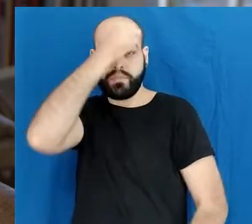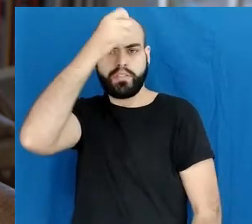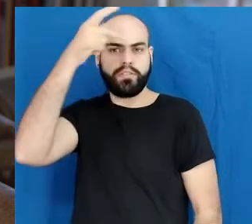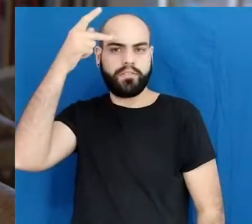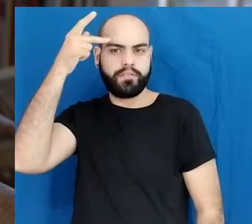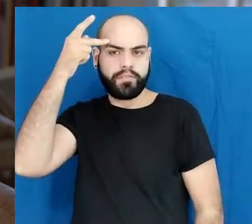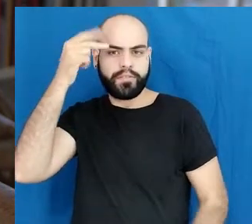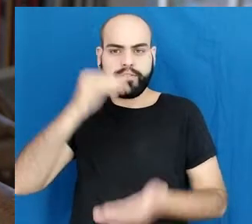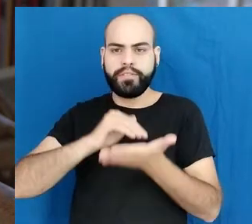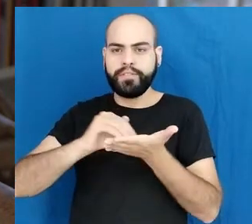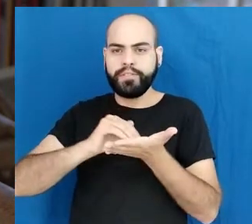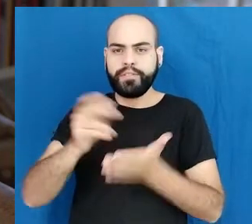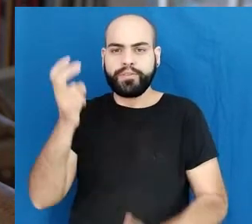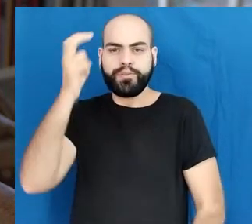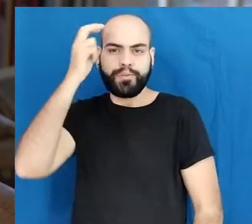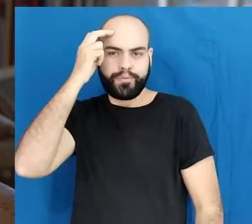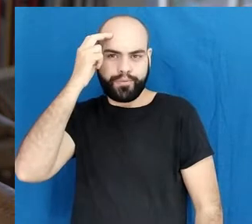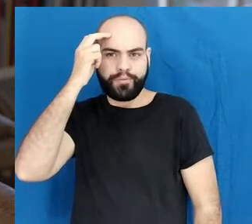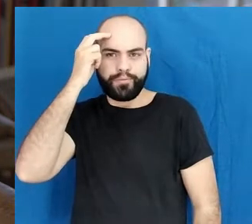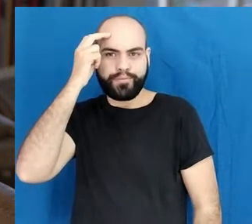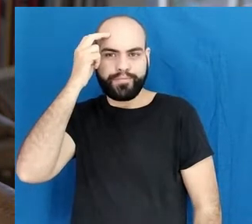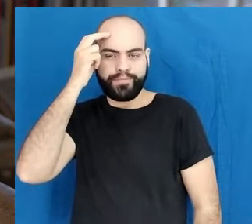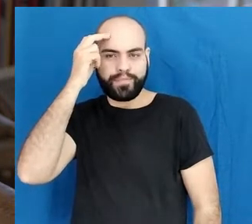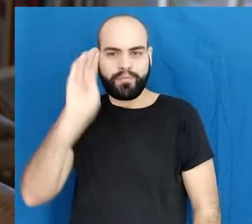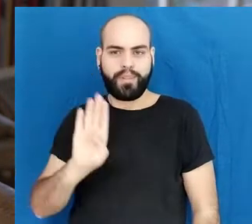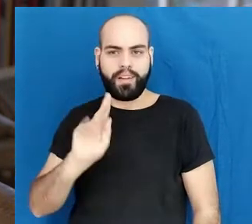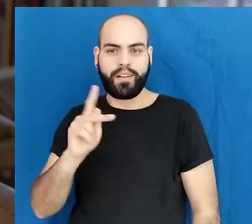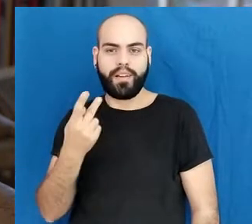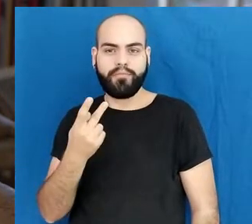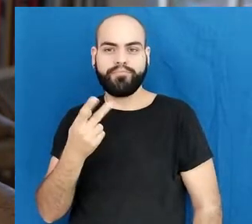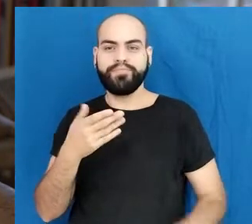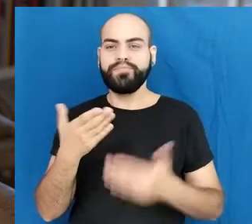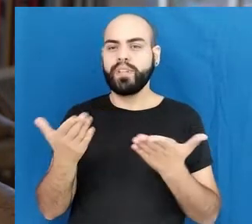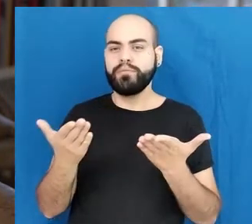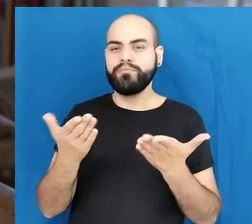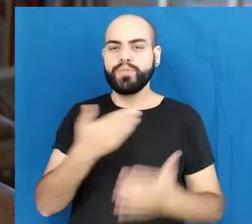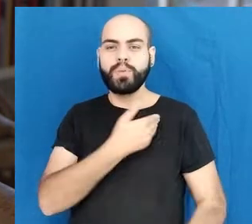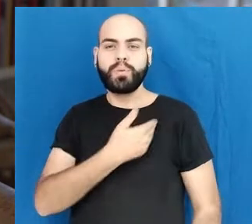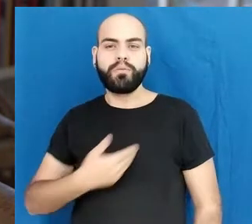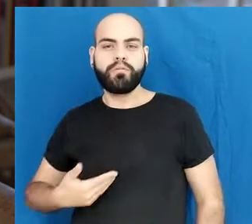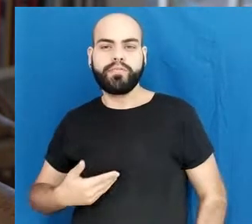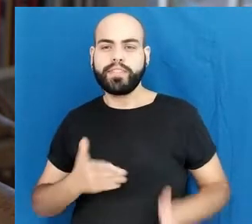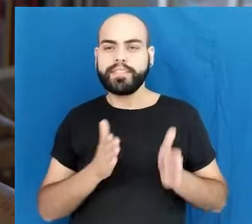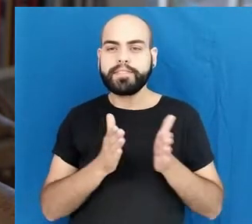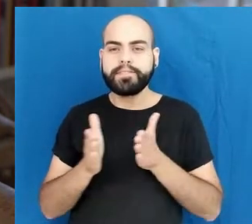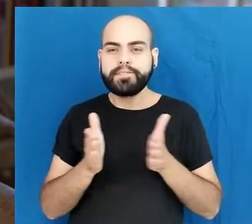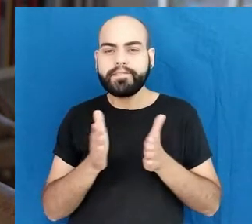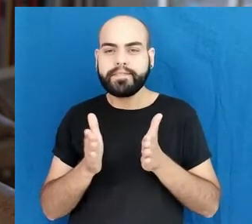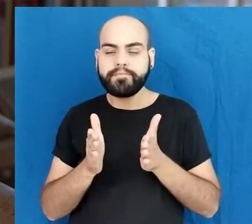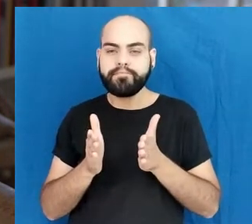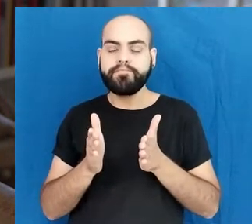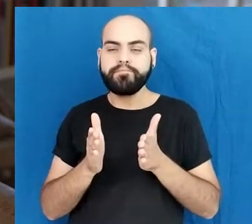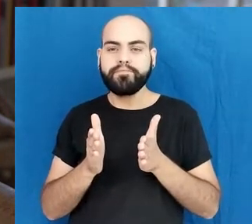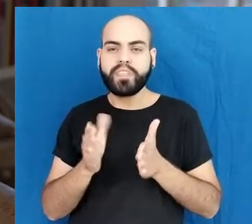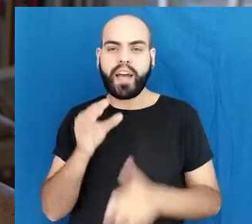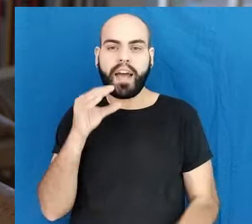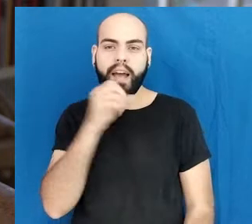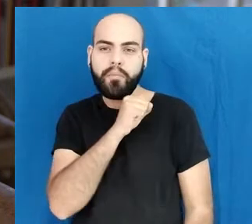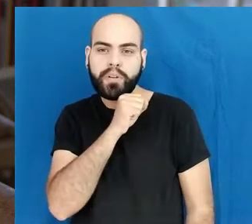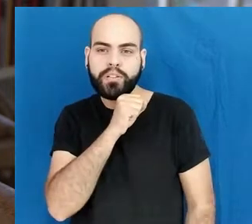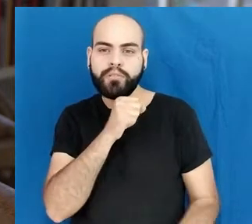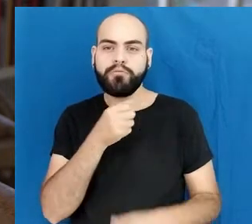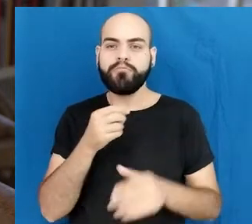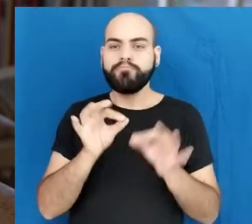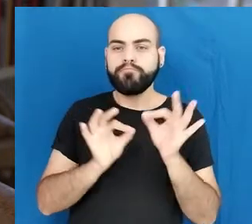da Prefeitura de Belo Horizonte. Como era um mandato muito curto, era um mandato tampão, eu resolvi atacar